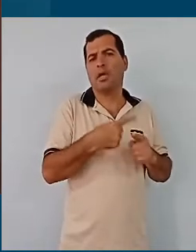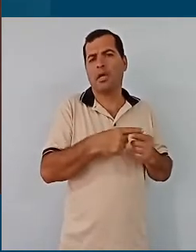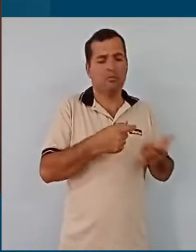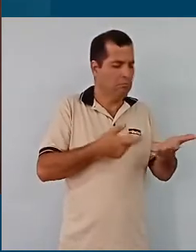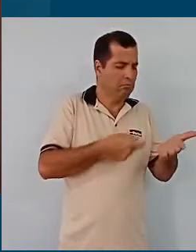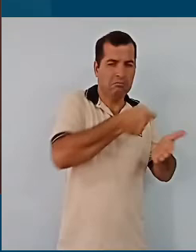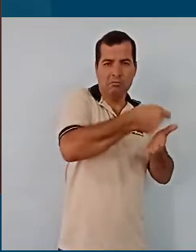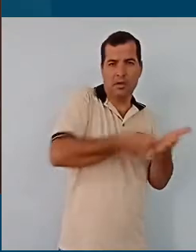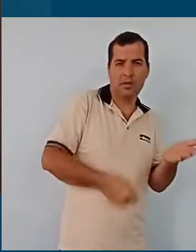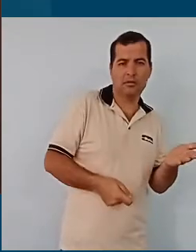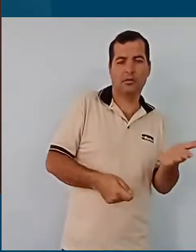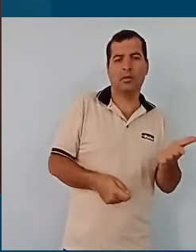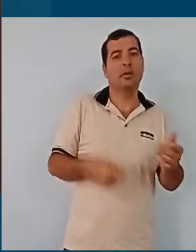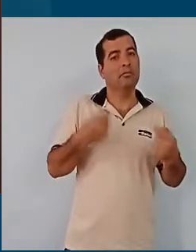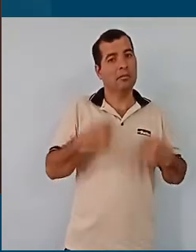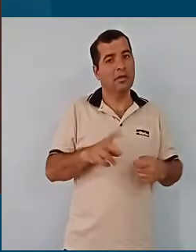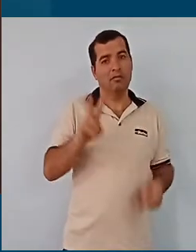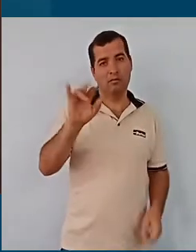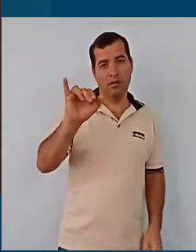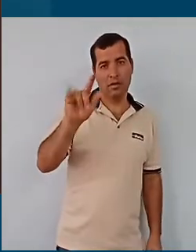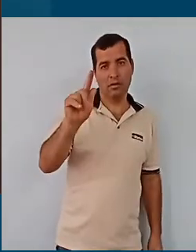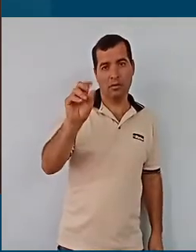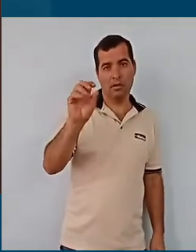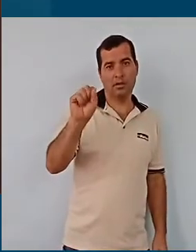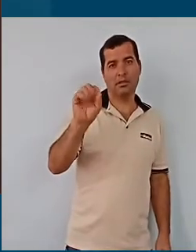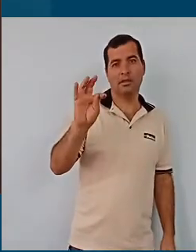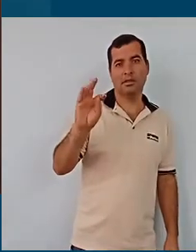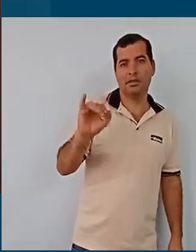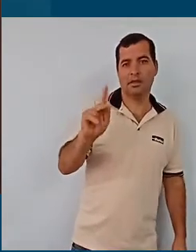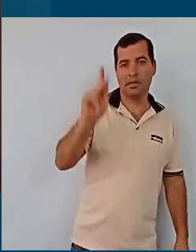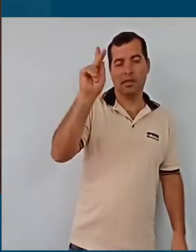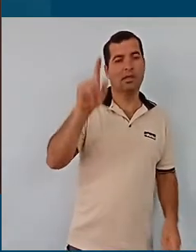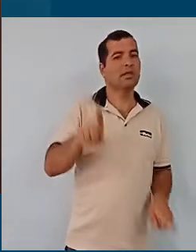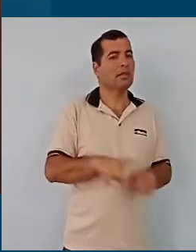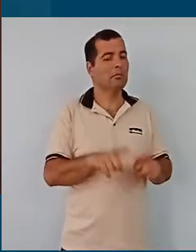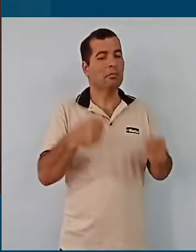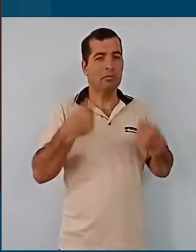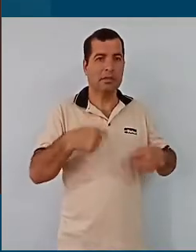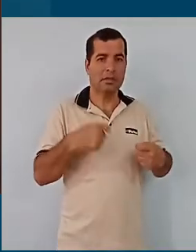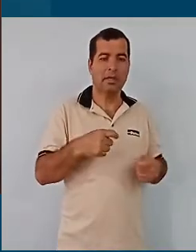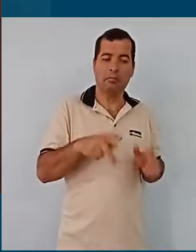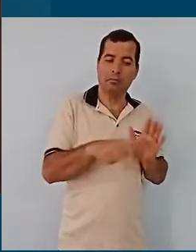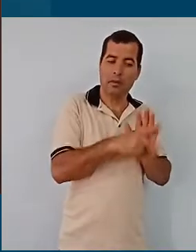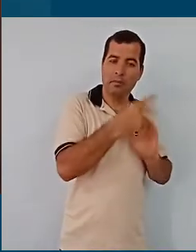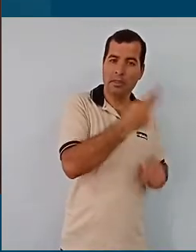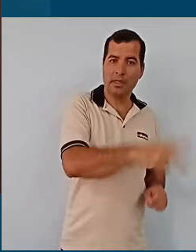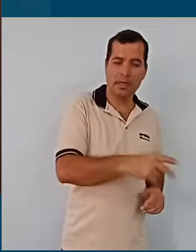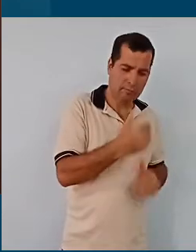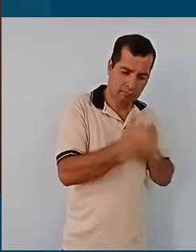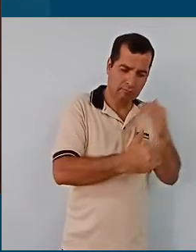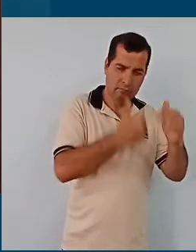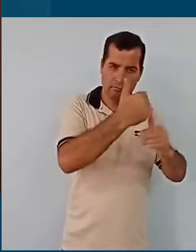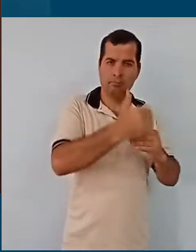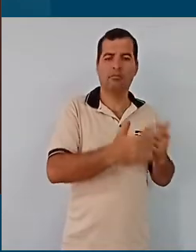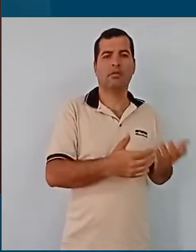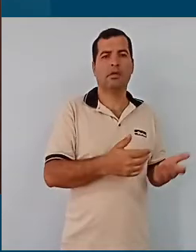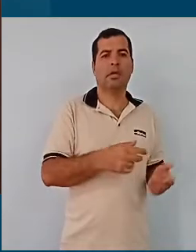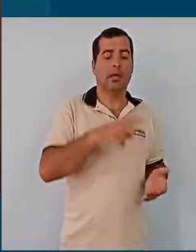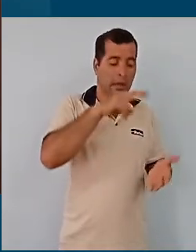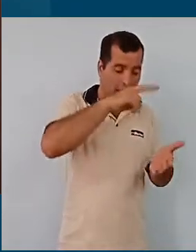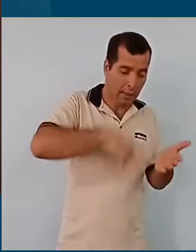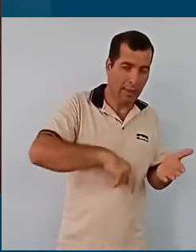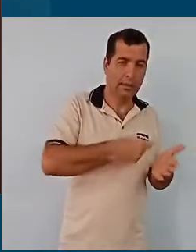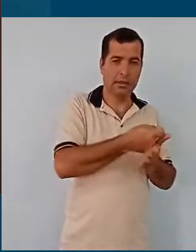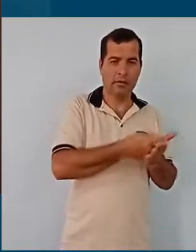e escrever, a criança precisa criar para si a necessidade de ler e escrever. Quando é que a